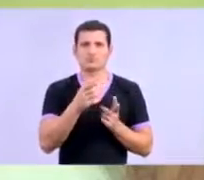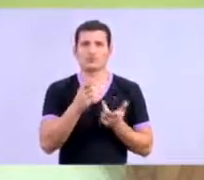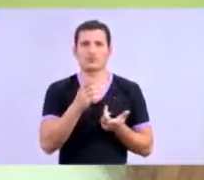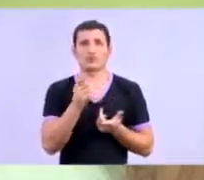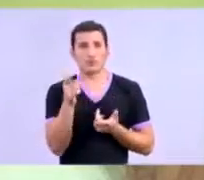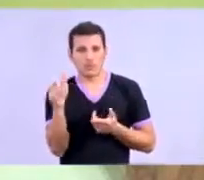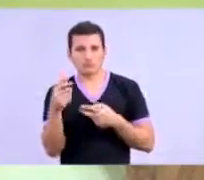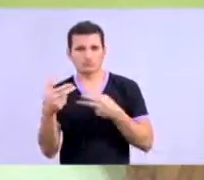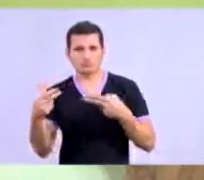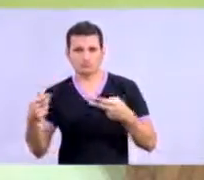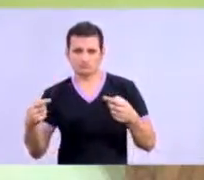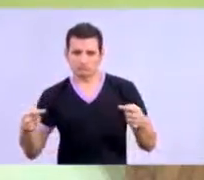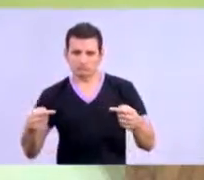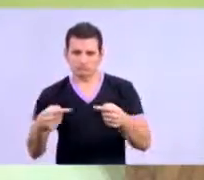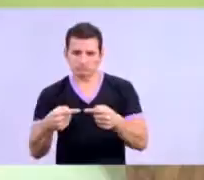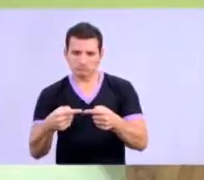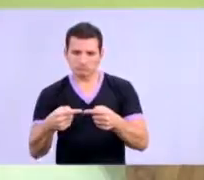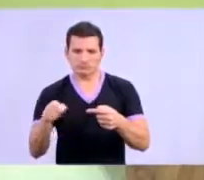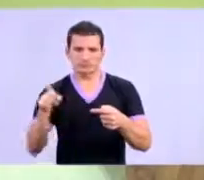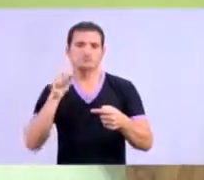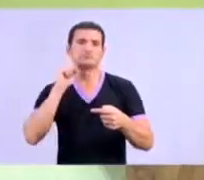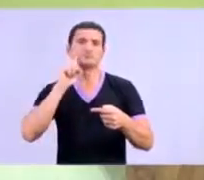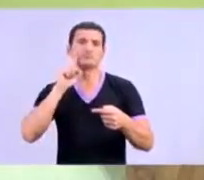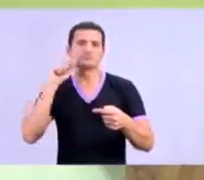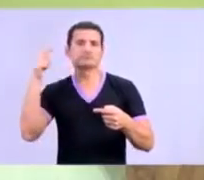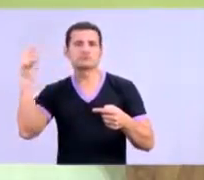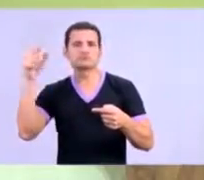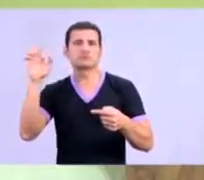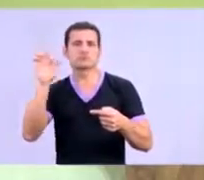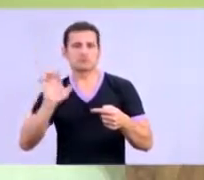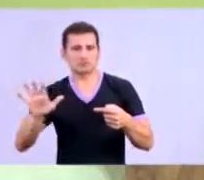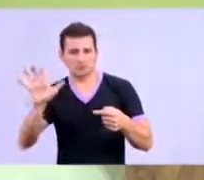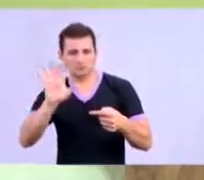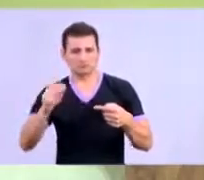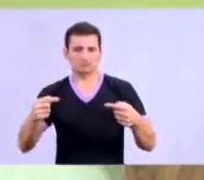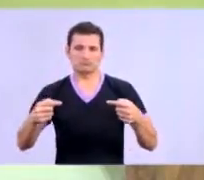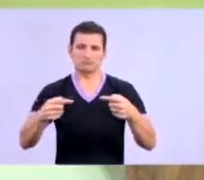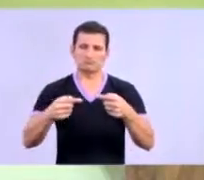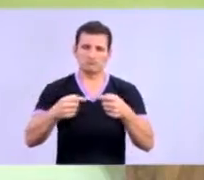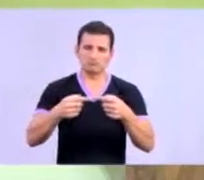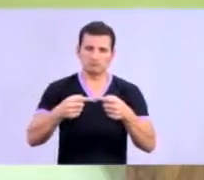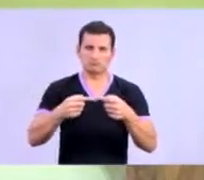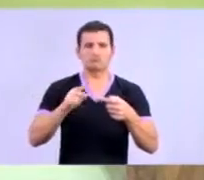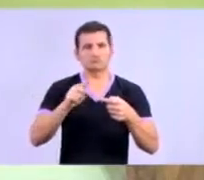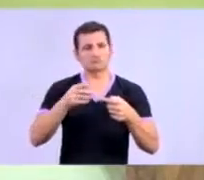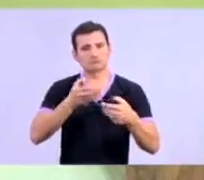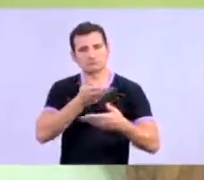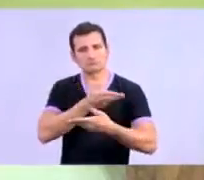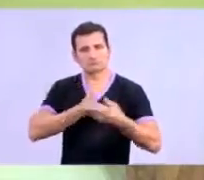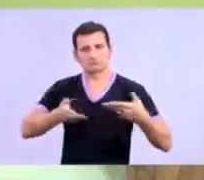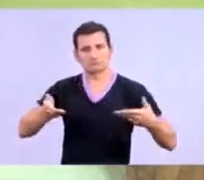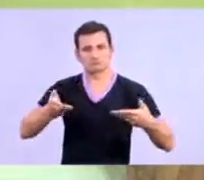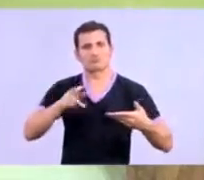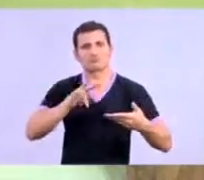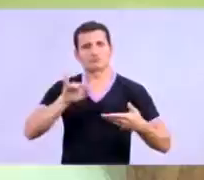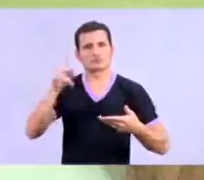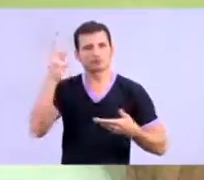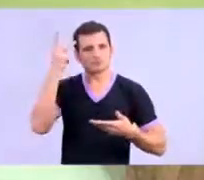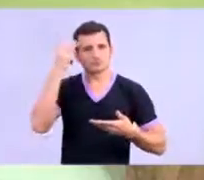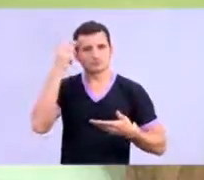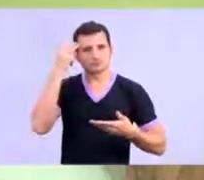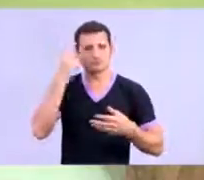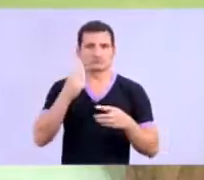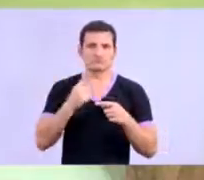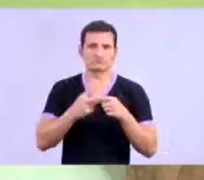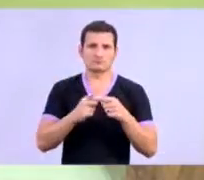máquina que foi fabricada nos Estados Unidos, na Europa, em outro lugar, e eles vão interagir normalmente. Por quê? Porque